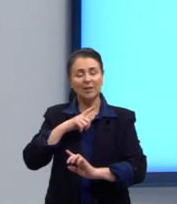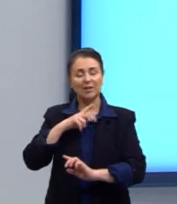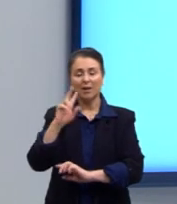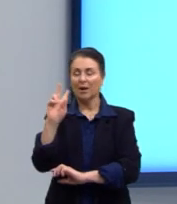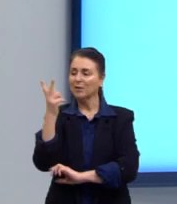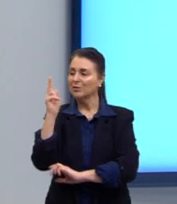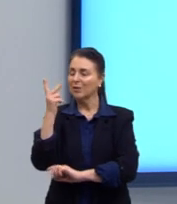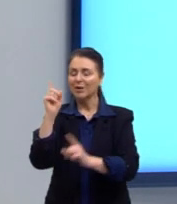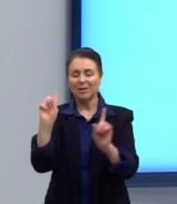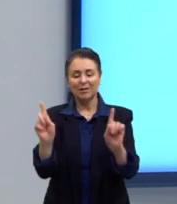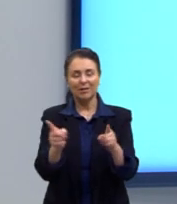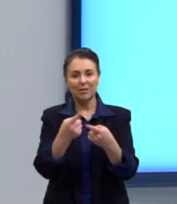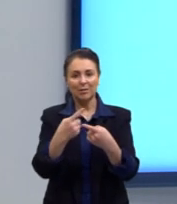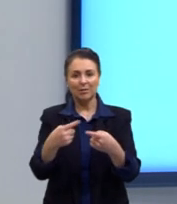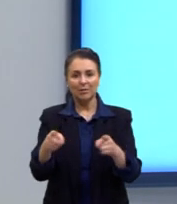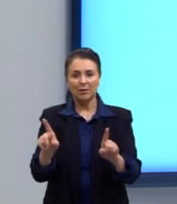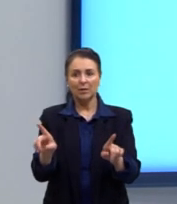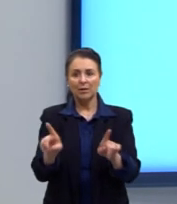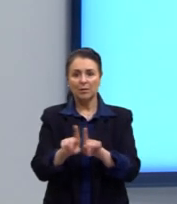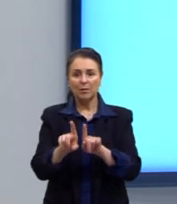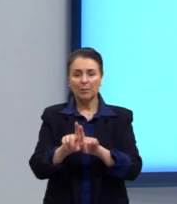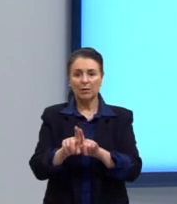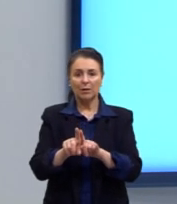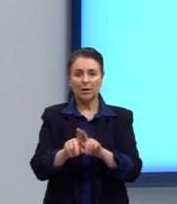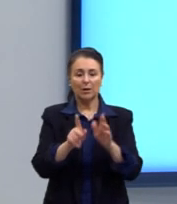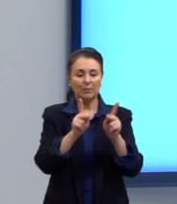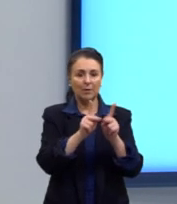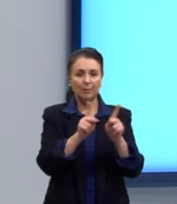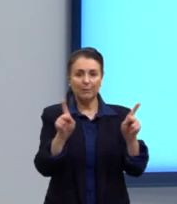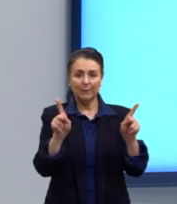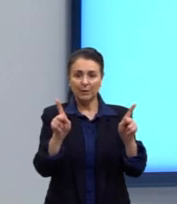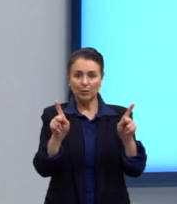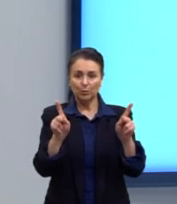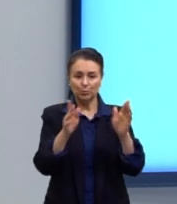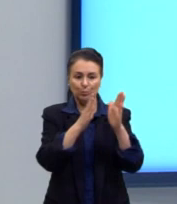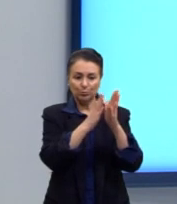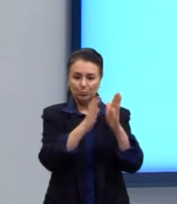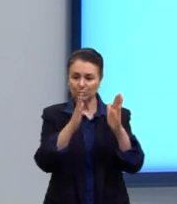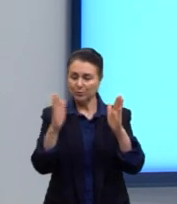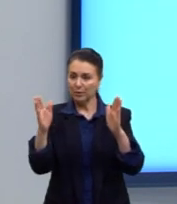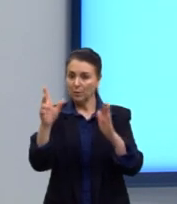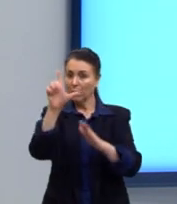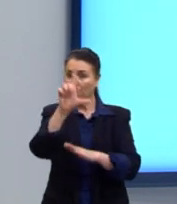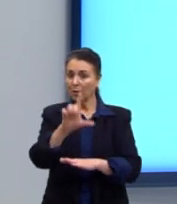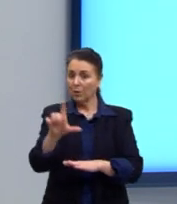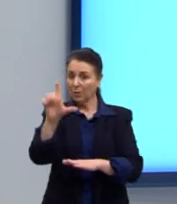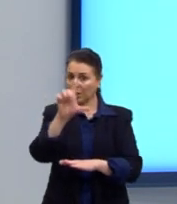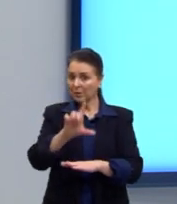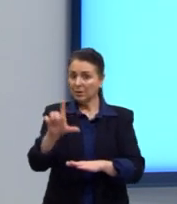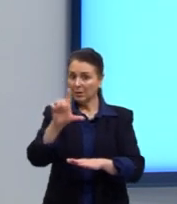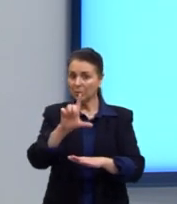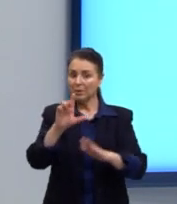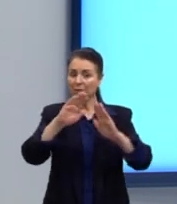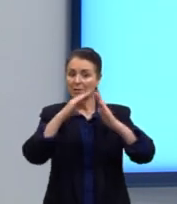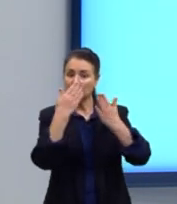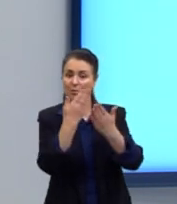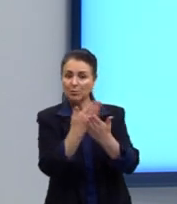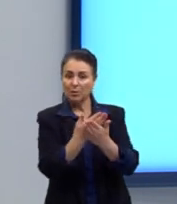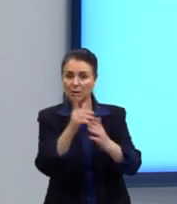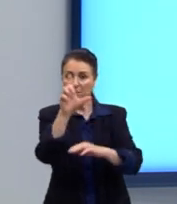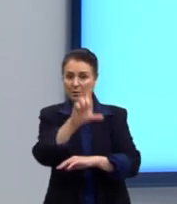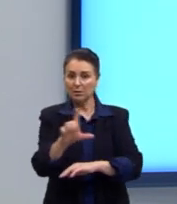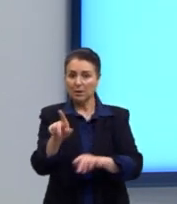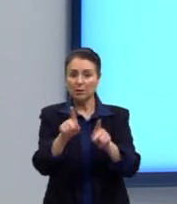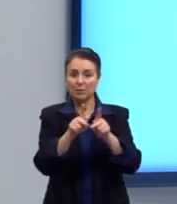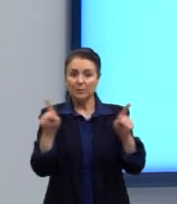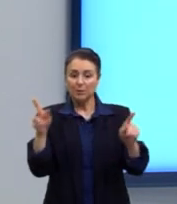da música que ela também vai ser dividida em períodos Assim como as escolas literárias ou também os períodos